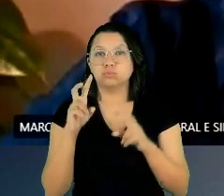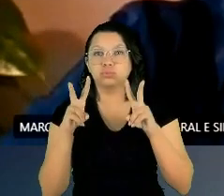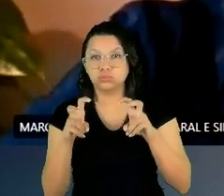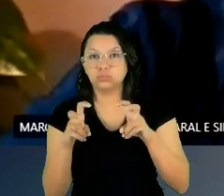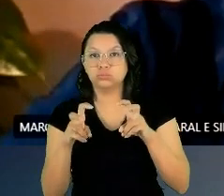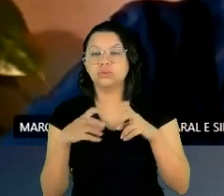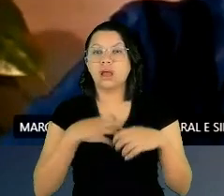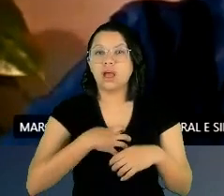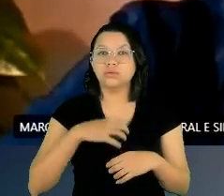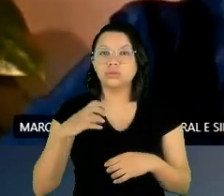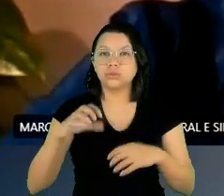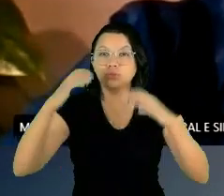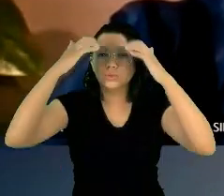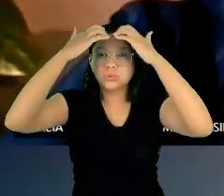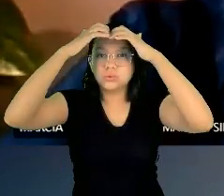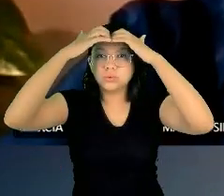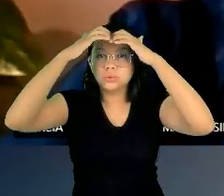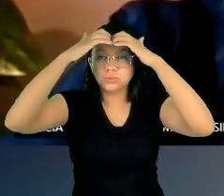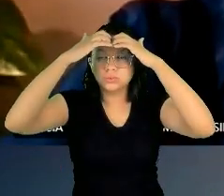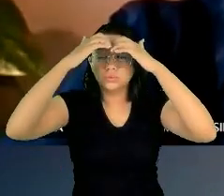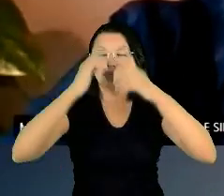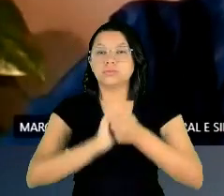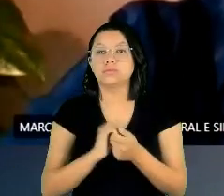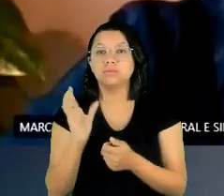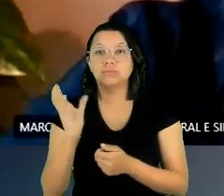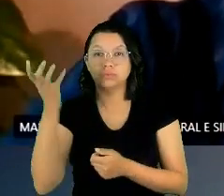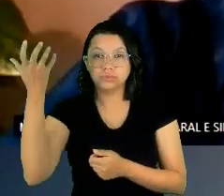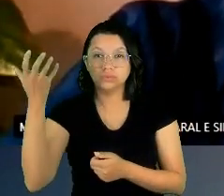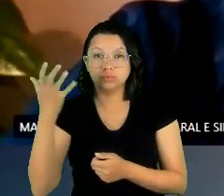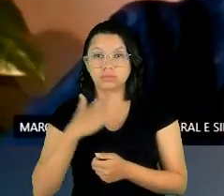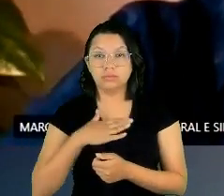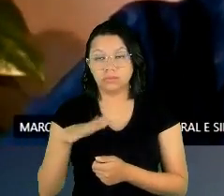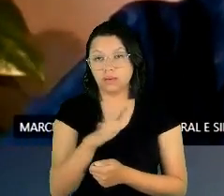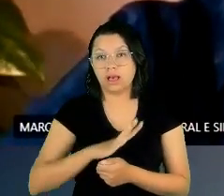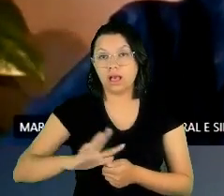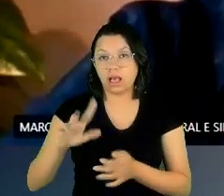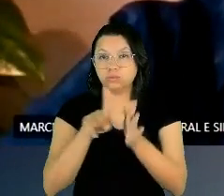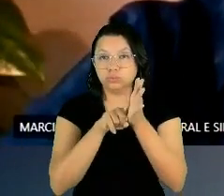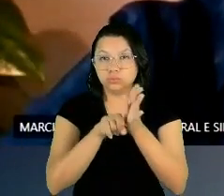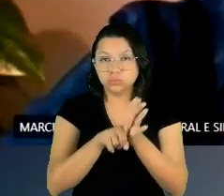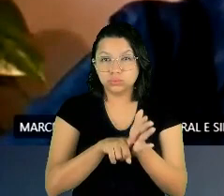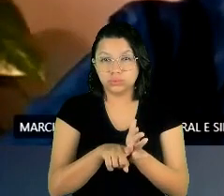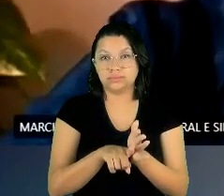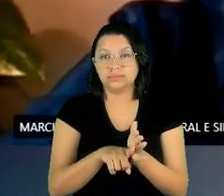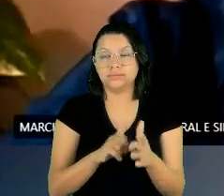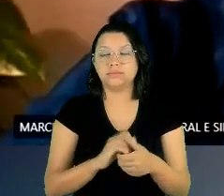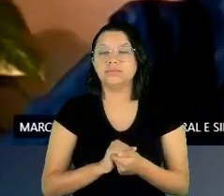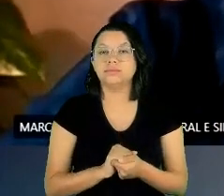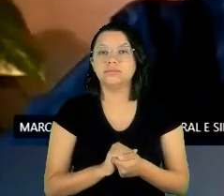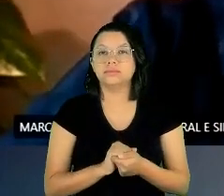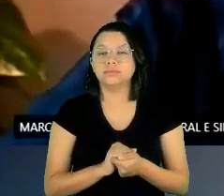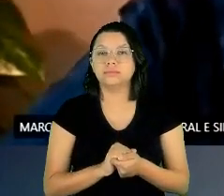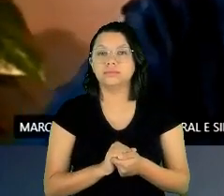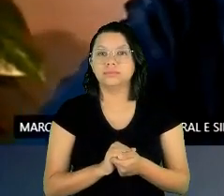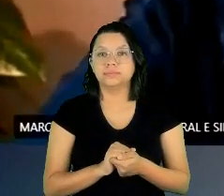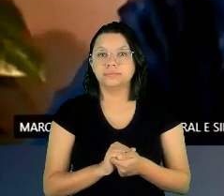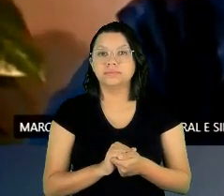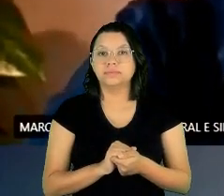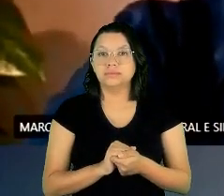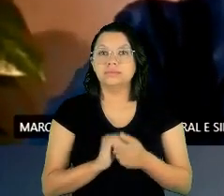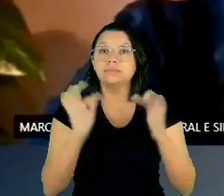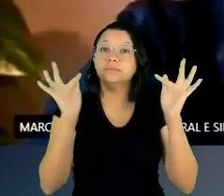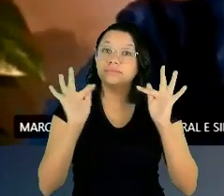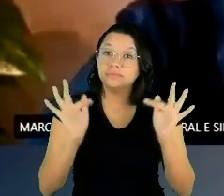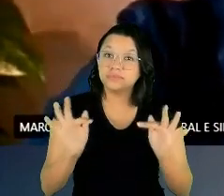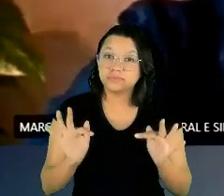podendo falar um pouquinho de neurociência para vocês e tomada de decisão, que é a minha área de pesquisa, né?